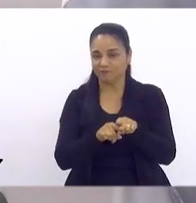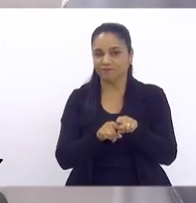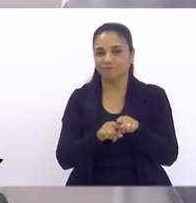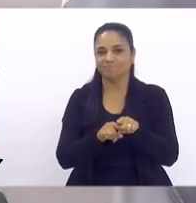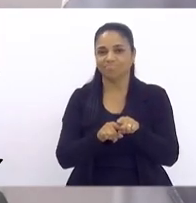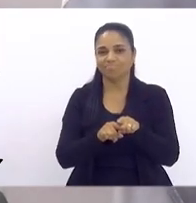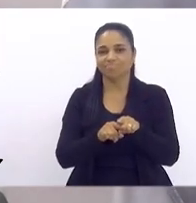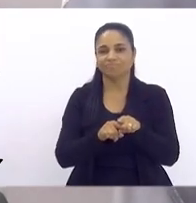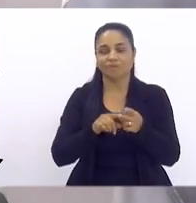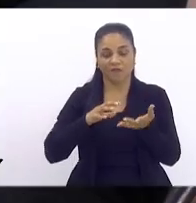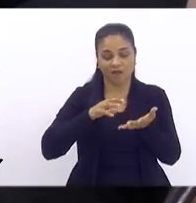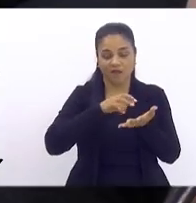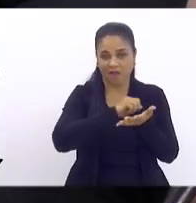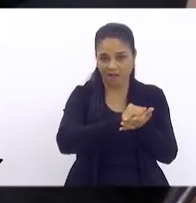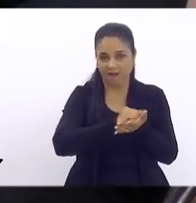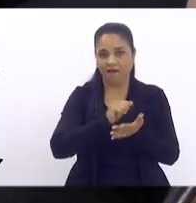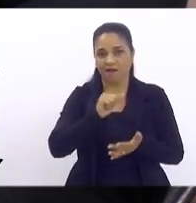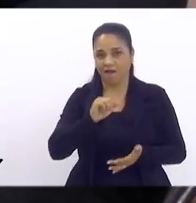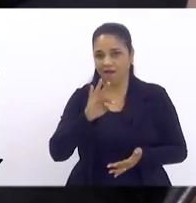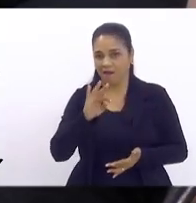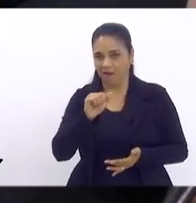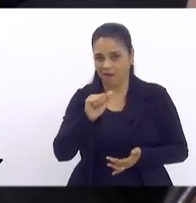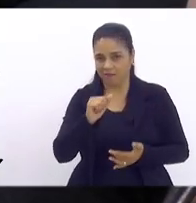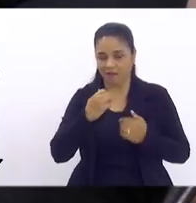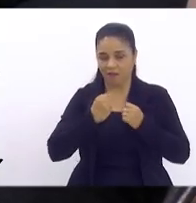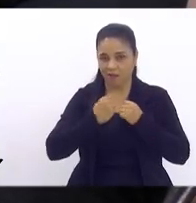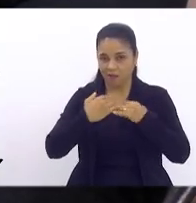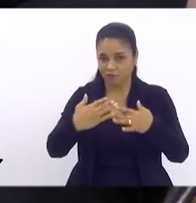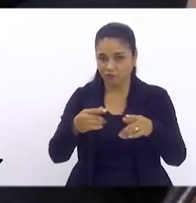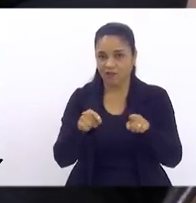consignado em ata de audiência né